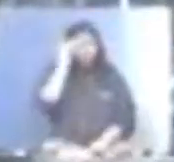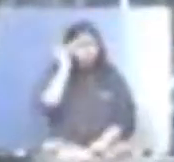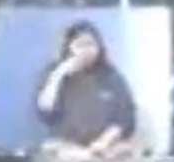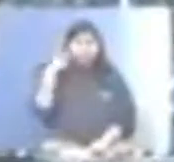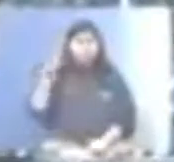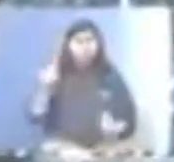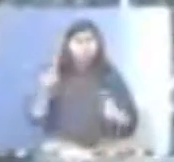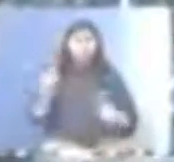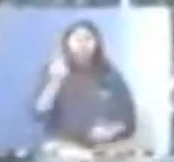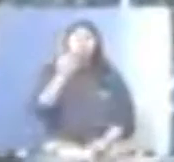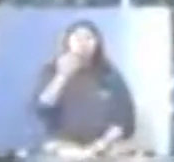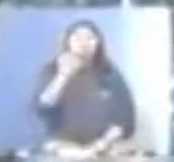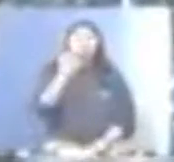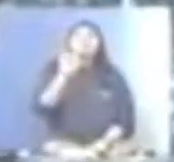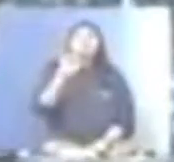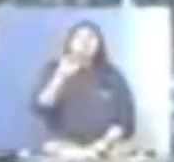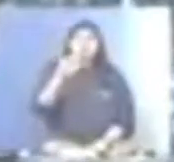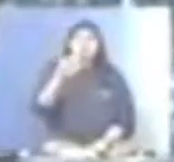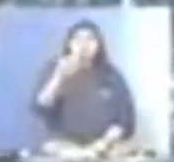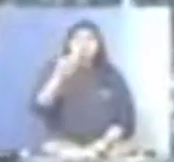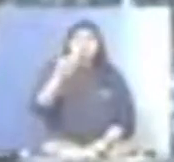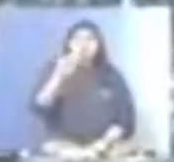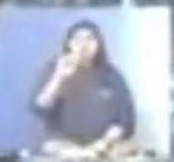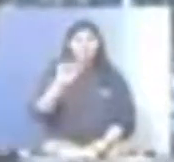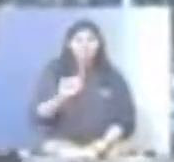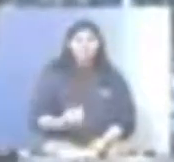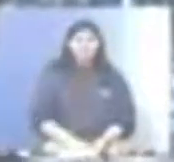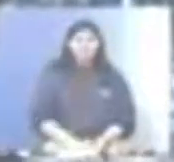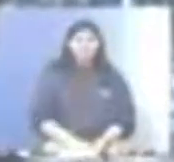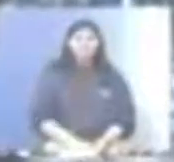muito psicólogo, né? Principalmente a vizinha.